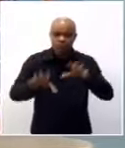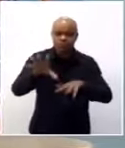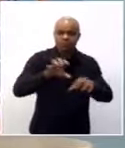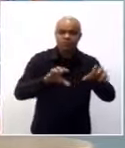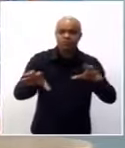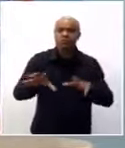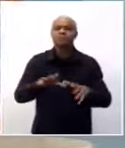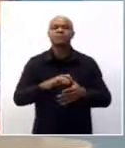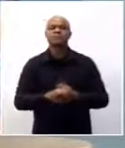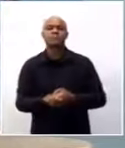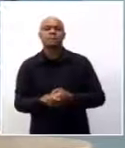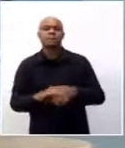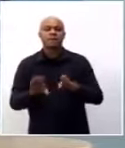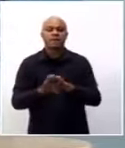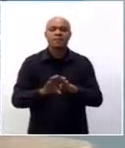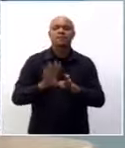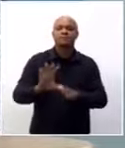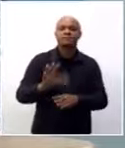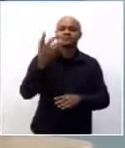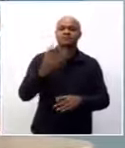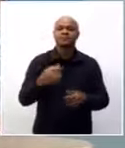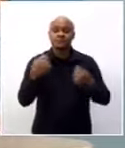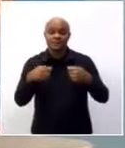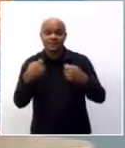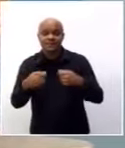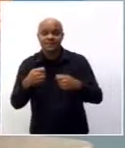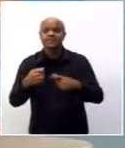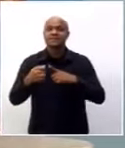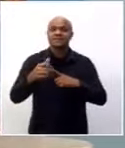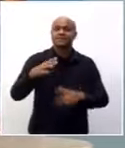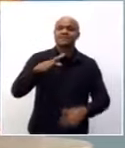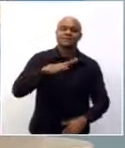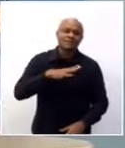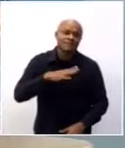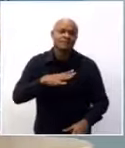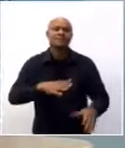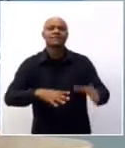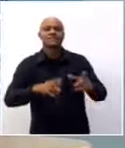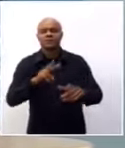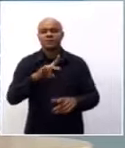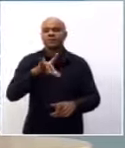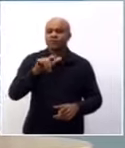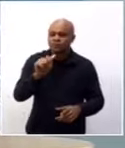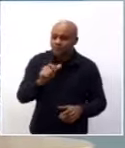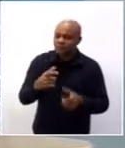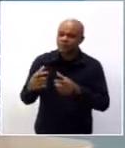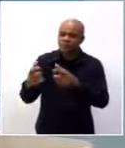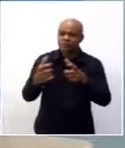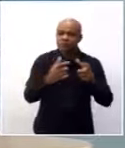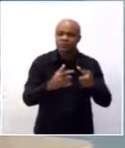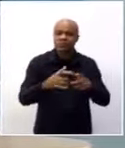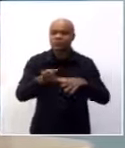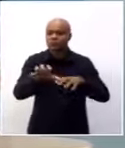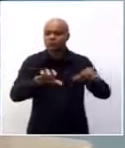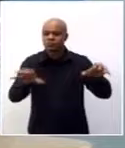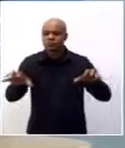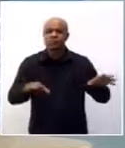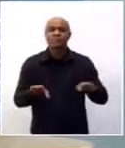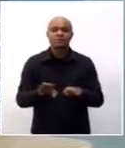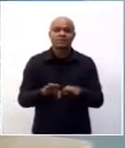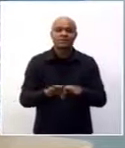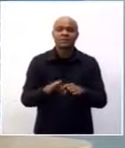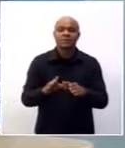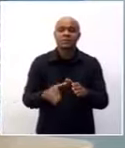expansão geoeconômica, ocorre a necessidade de você ter cidades, vilas, para apoiar os trabalhadores, ou apoiar esses